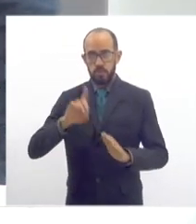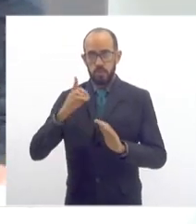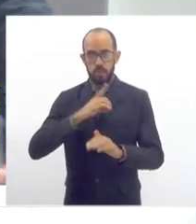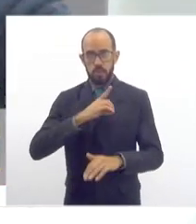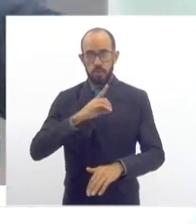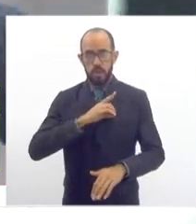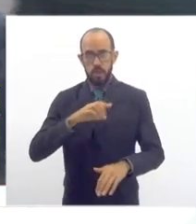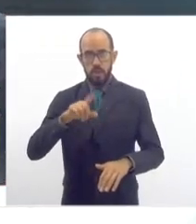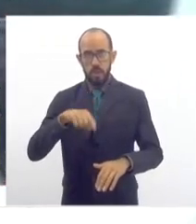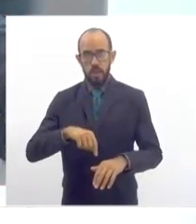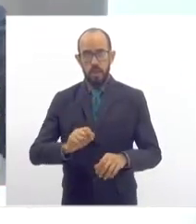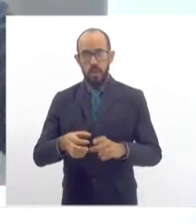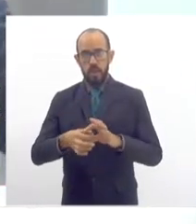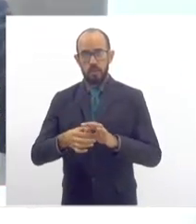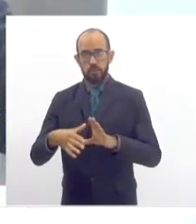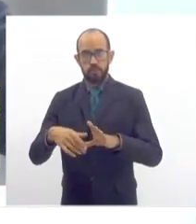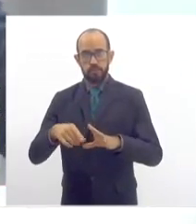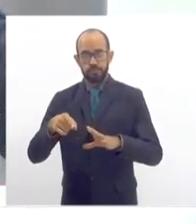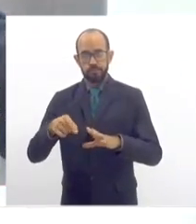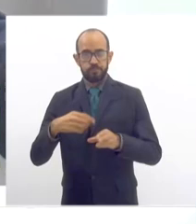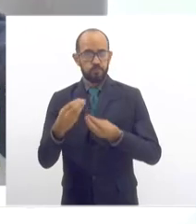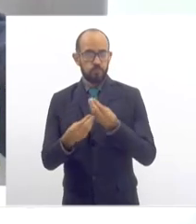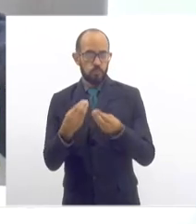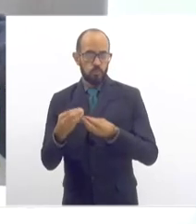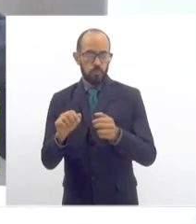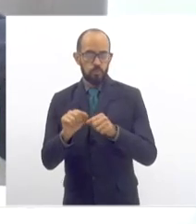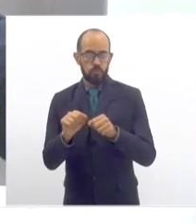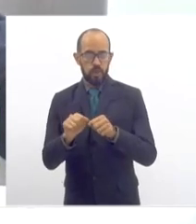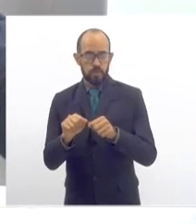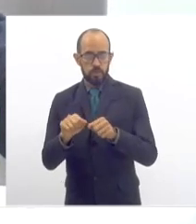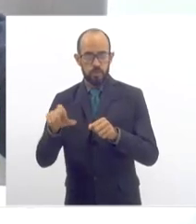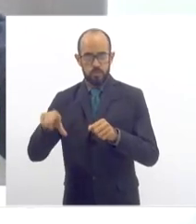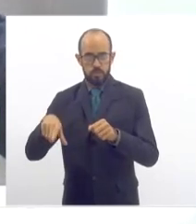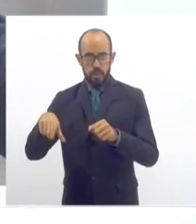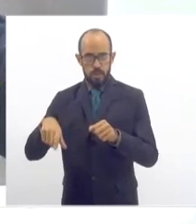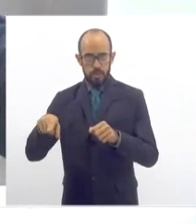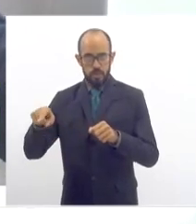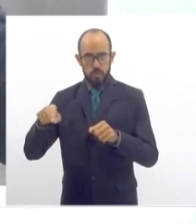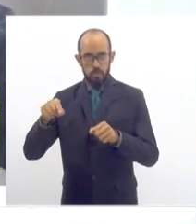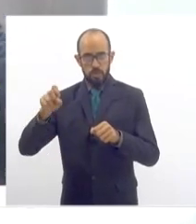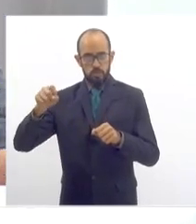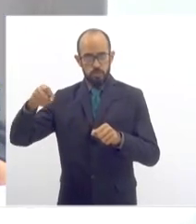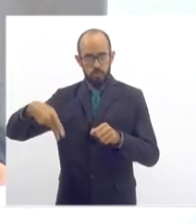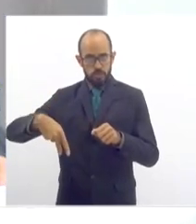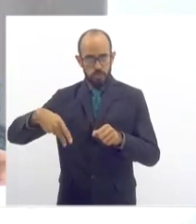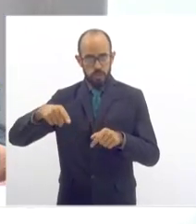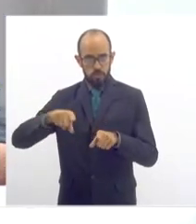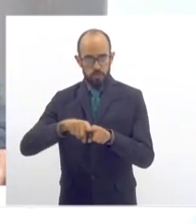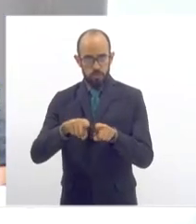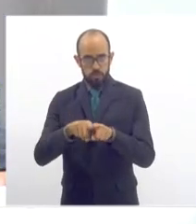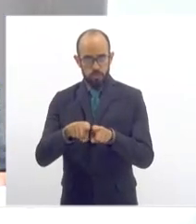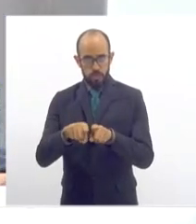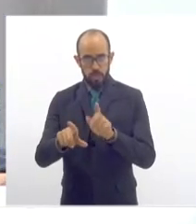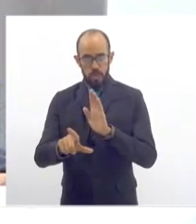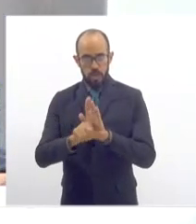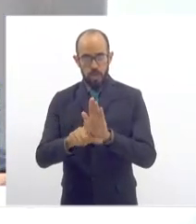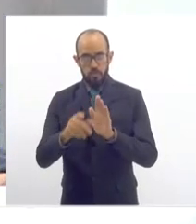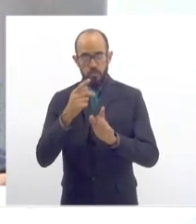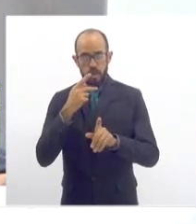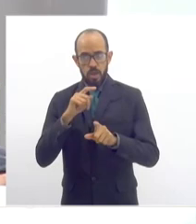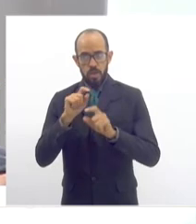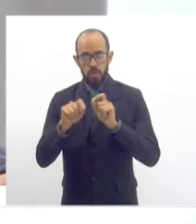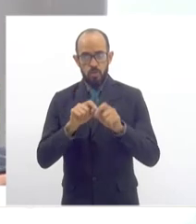regulamentando a forma de concessão dessa gratificação, desse benefício. E a lei, ela fala o seguinte,